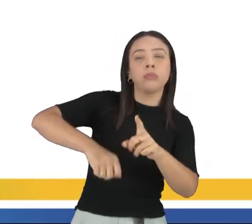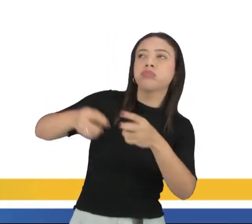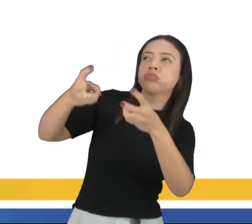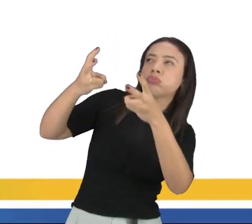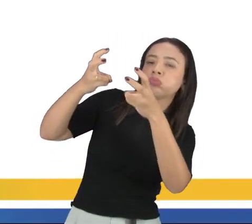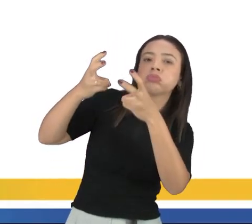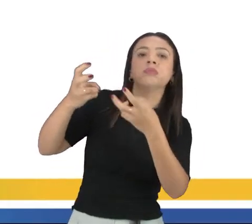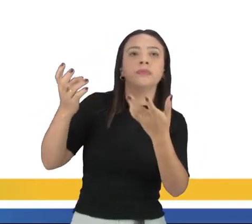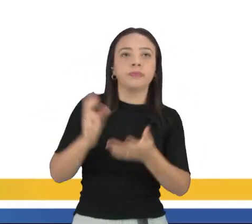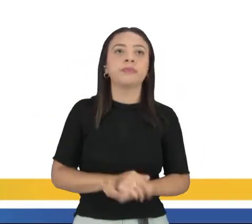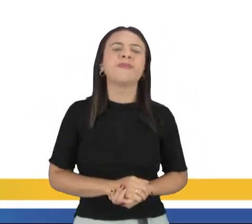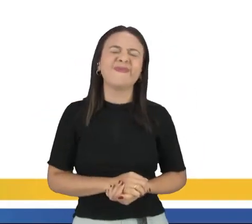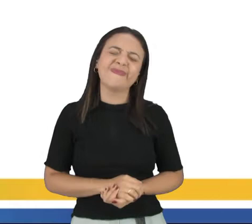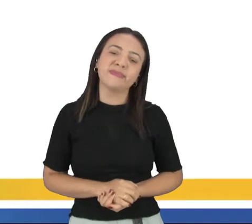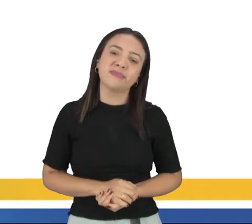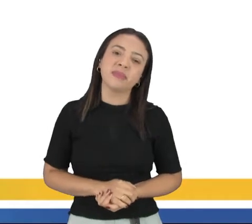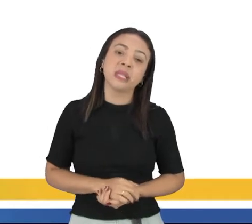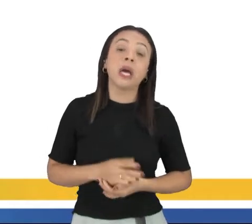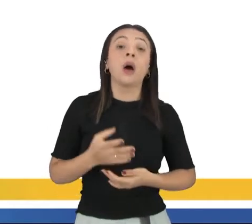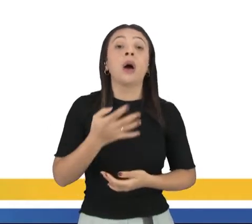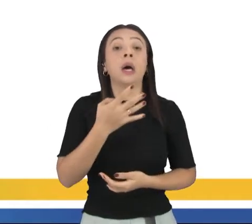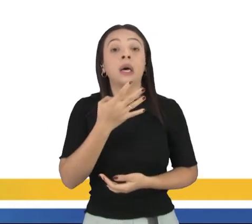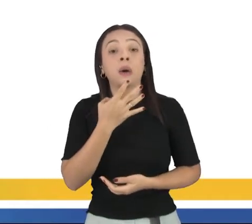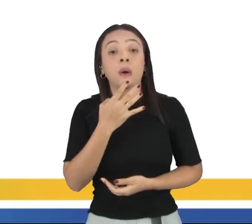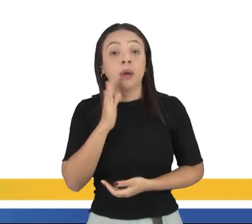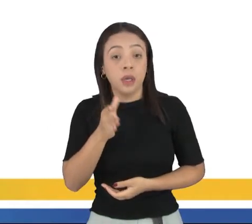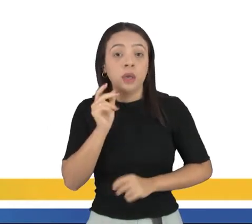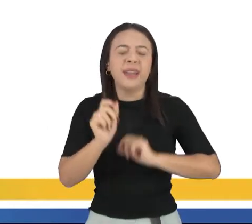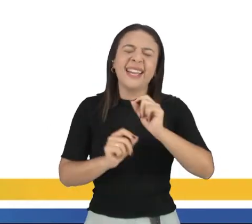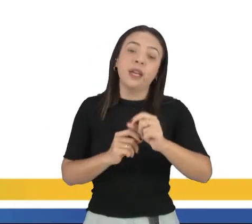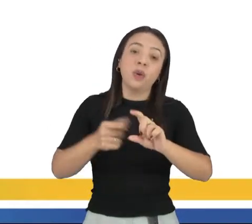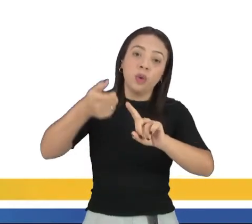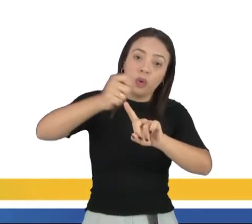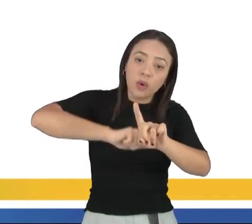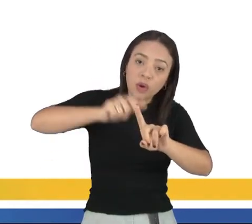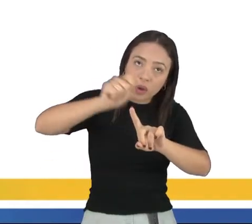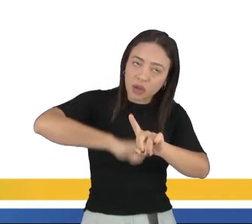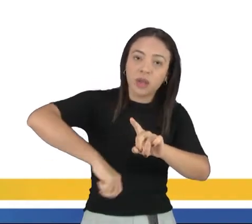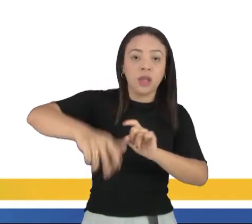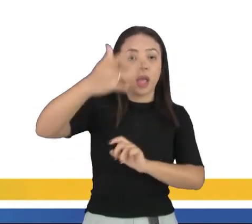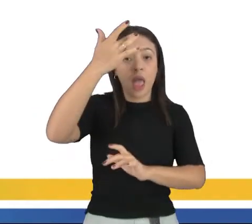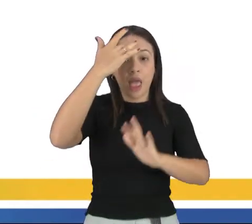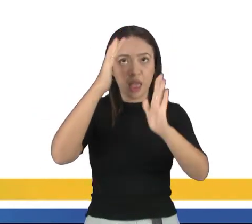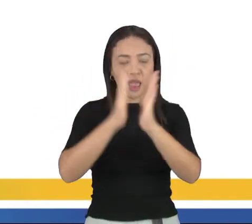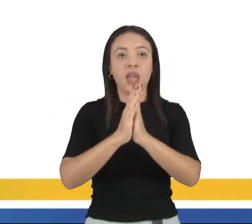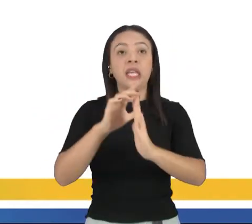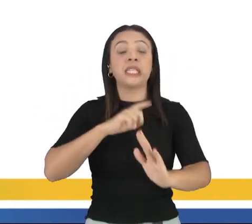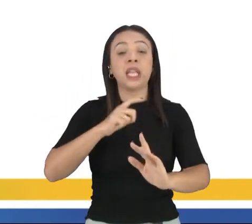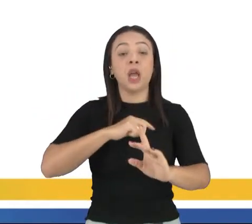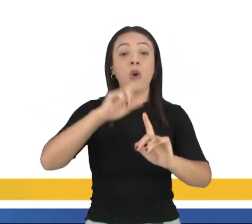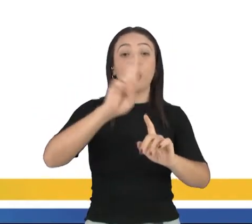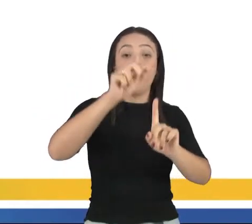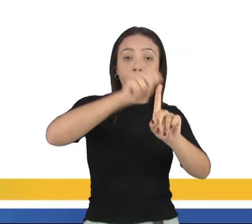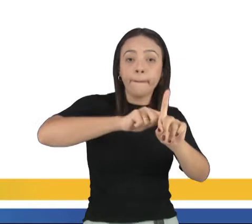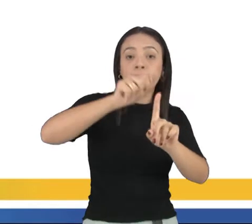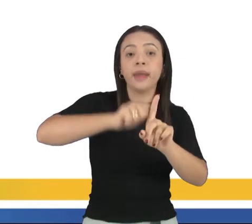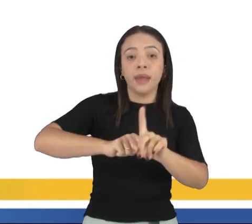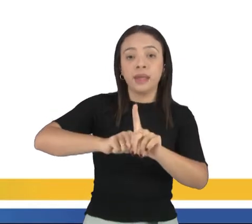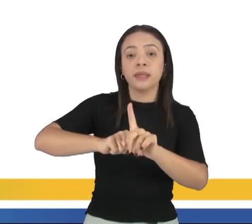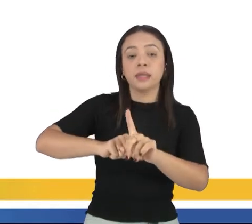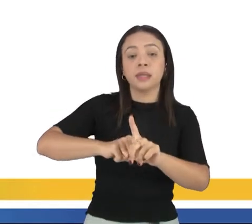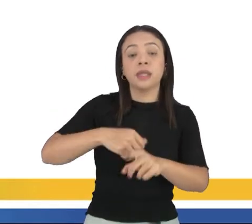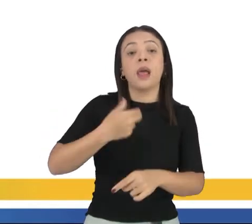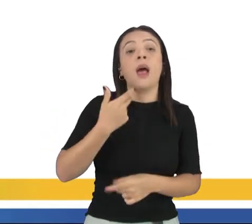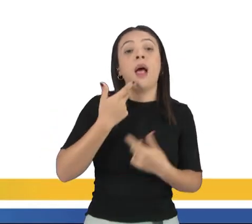calendário observado né E aí a gente vê os calendários né esse calendário islâmico com os nomes dos meses em árabe e seus correspondentes